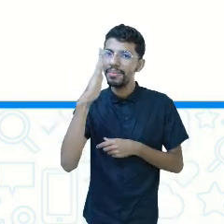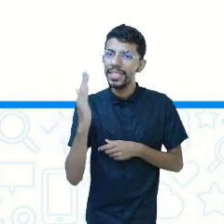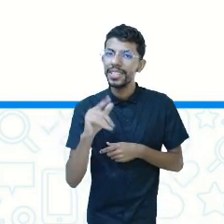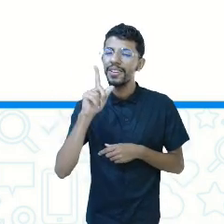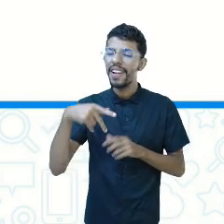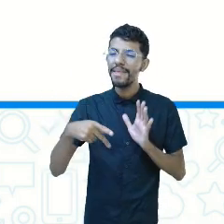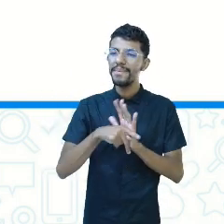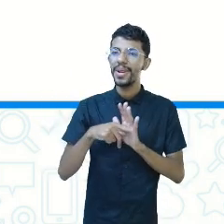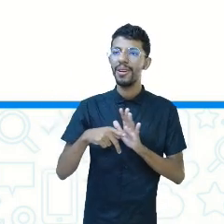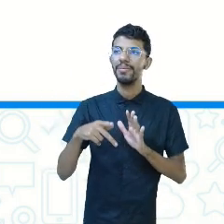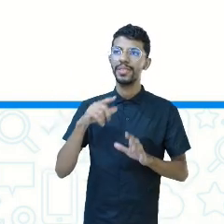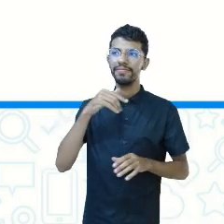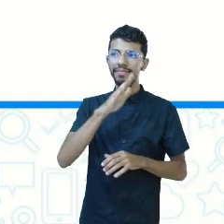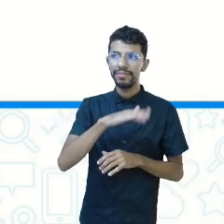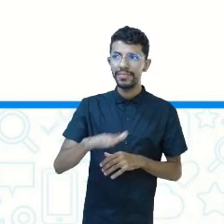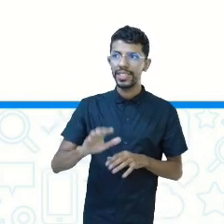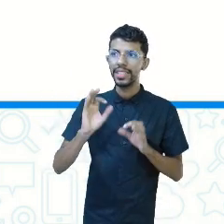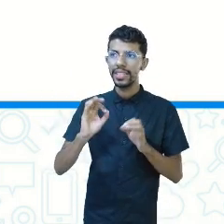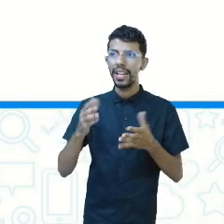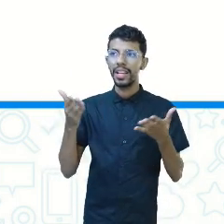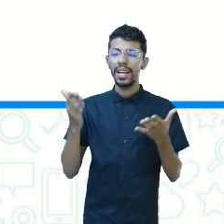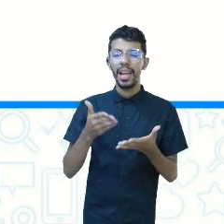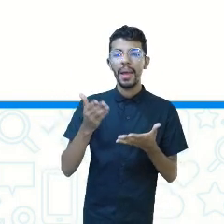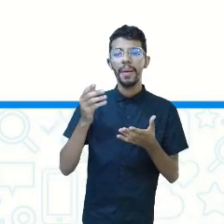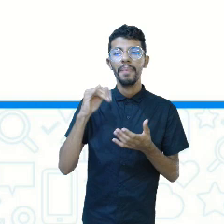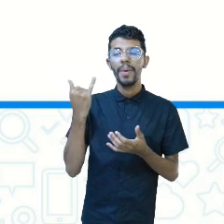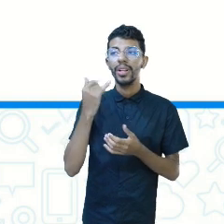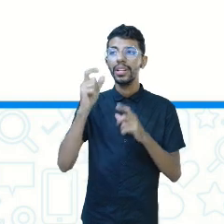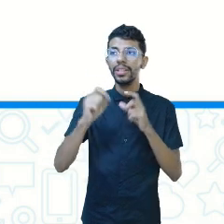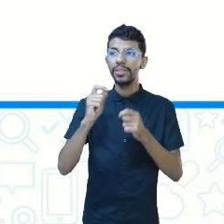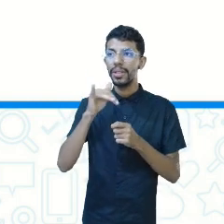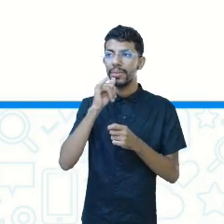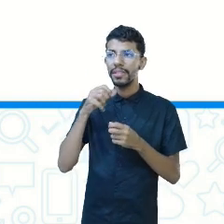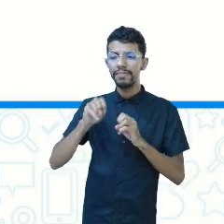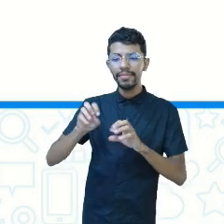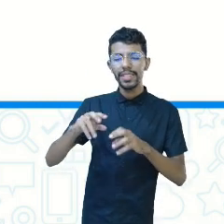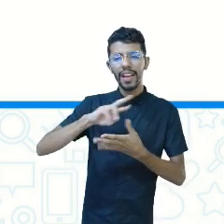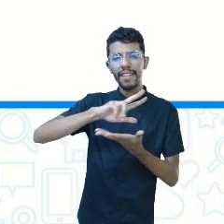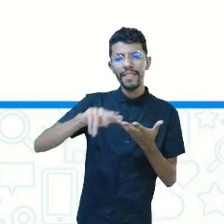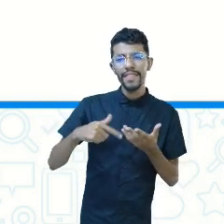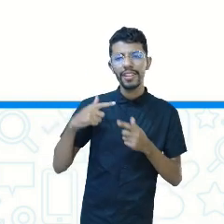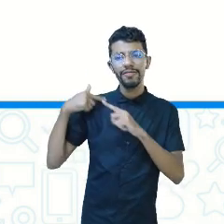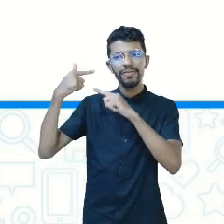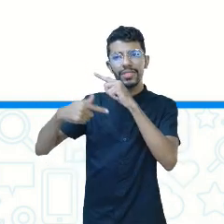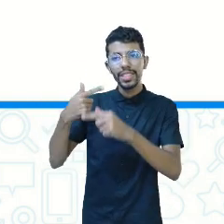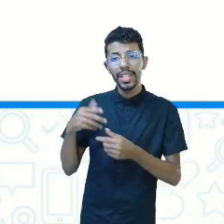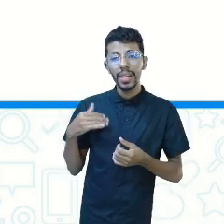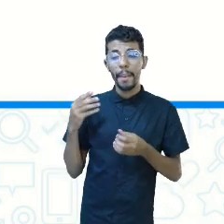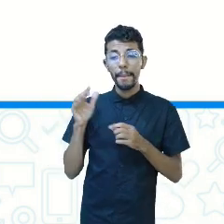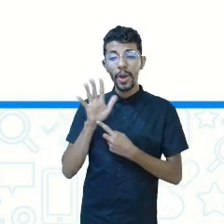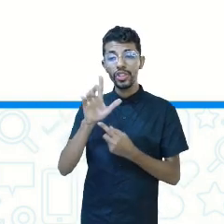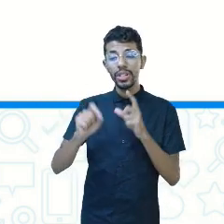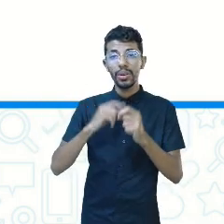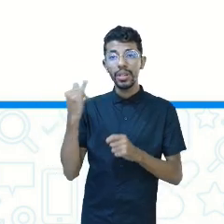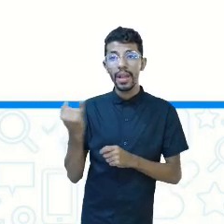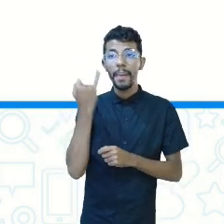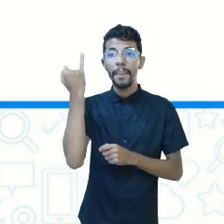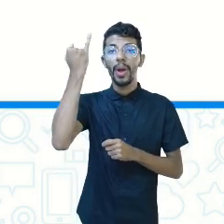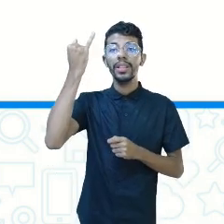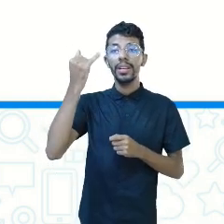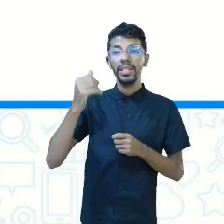prezam as brincadeiras antigas, passando-as às novas gerações, mostrando sua importância folclórica e cultural. Quem lembra da música